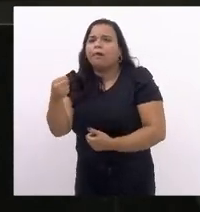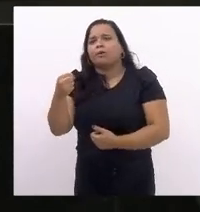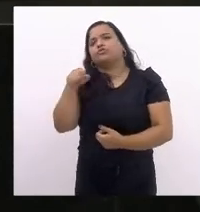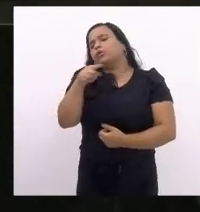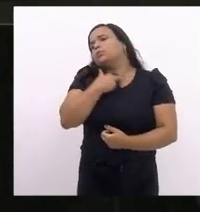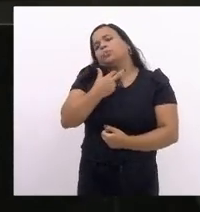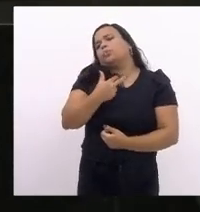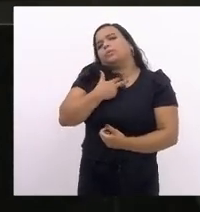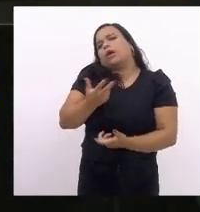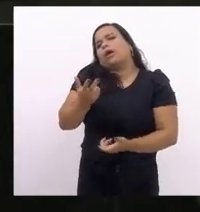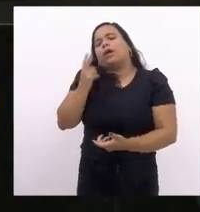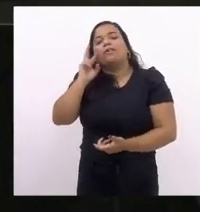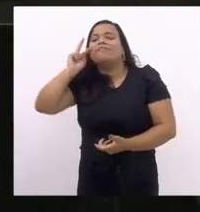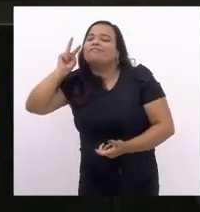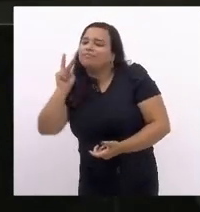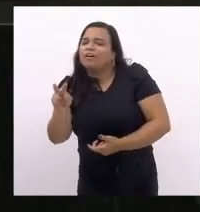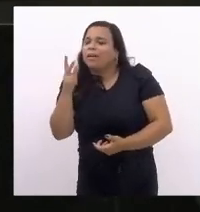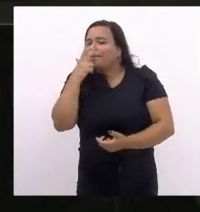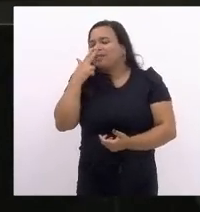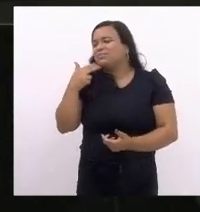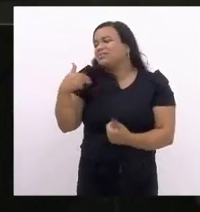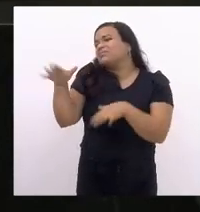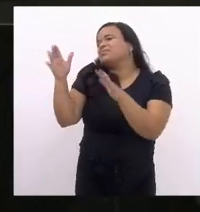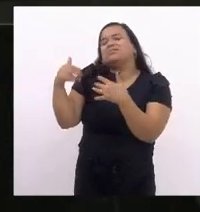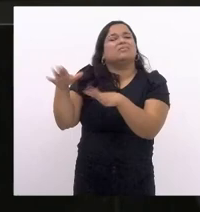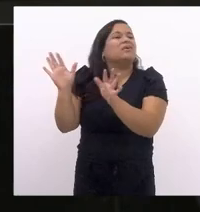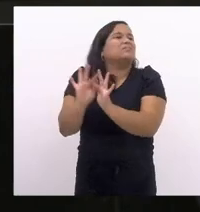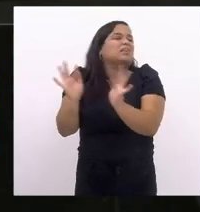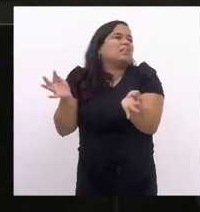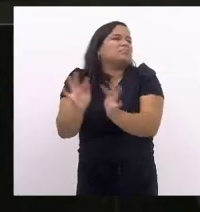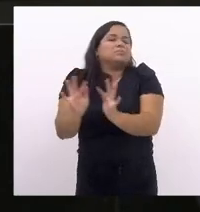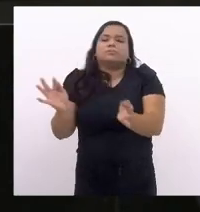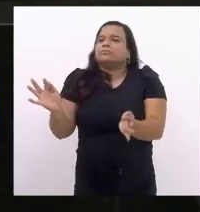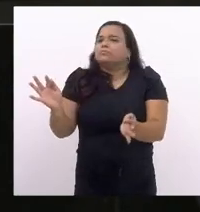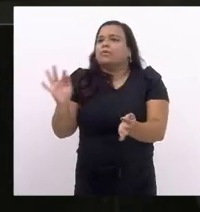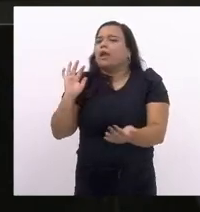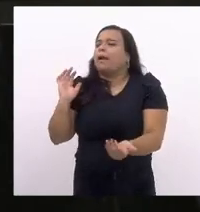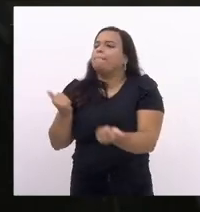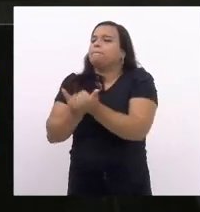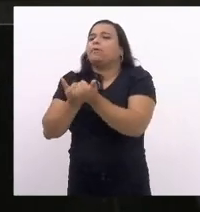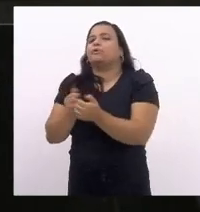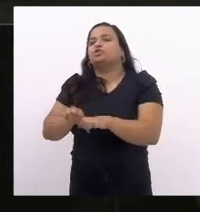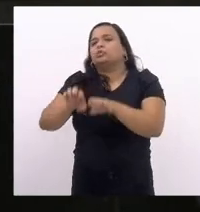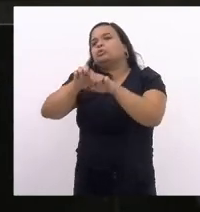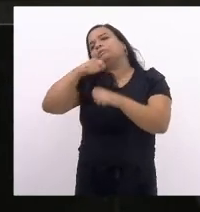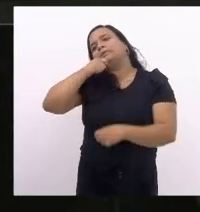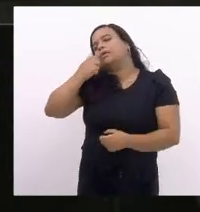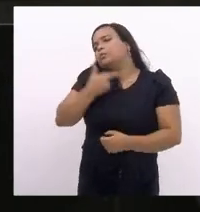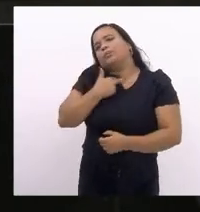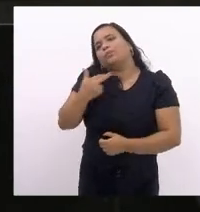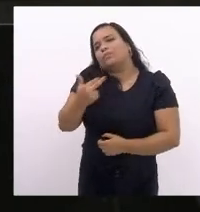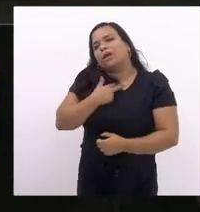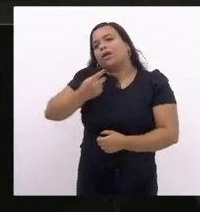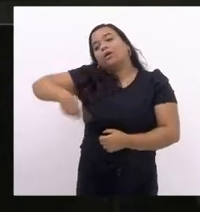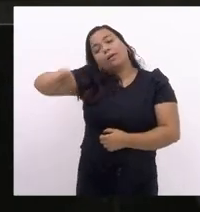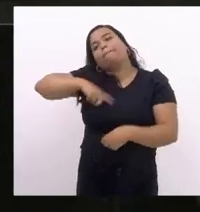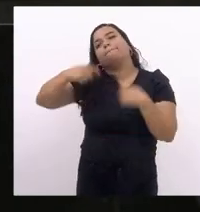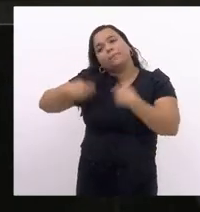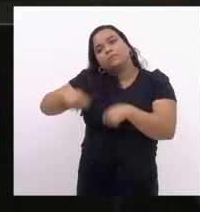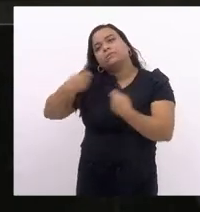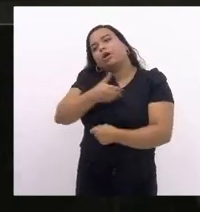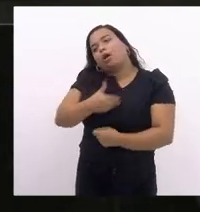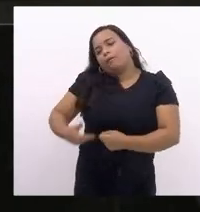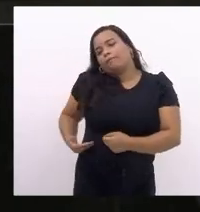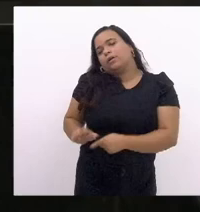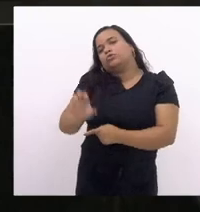pode ser tratado com ligeireza, não pode ser tratado sem o apoio estrutural que elas precisam por parte do governo do Estado,